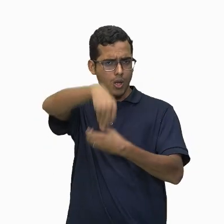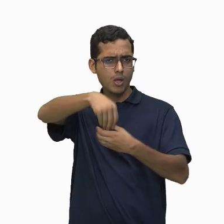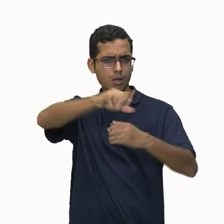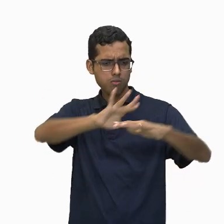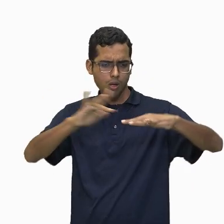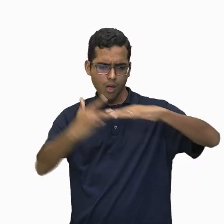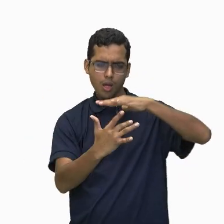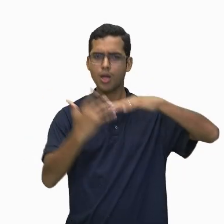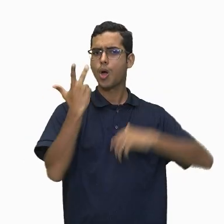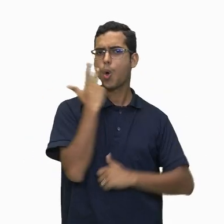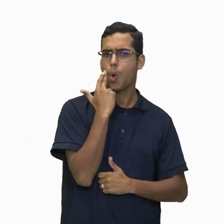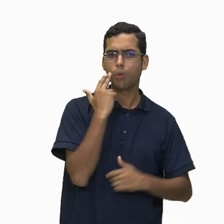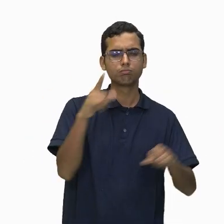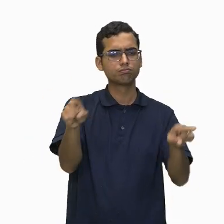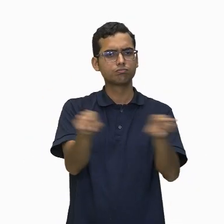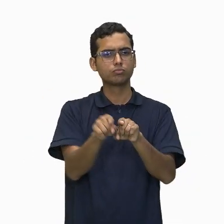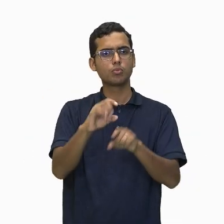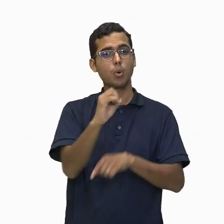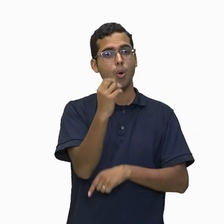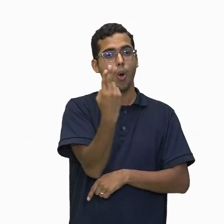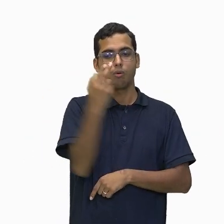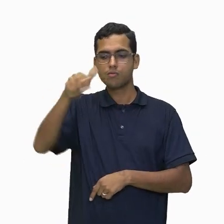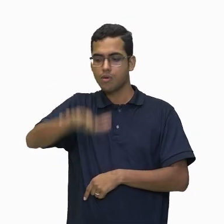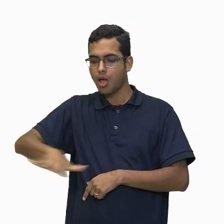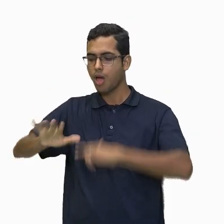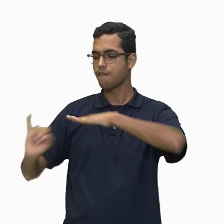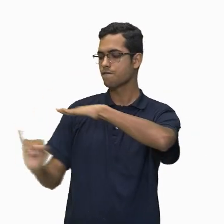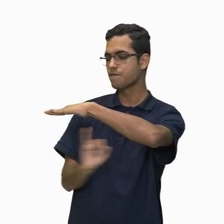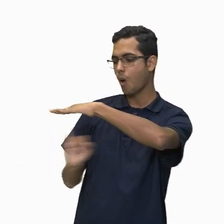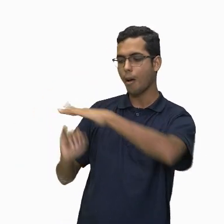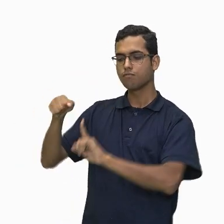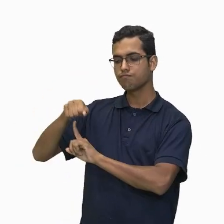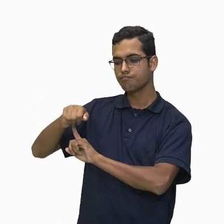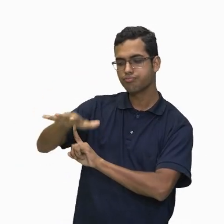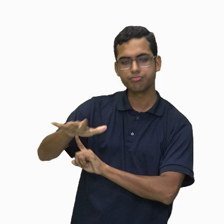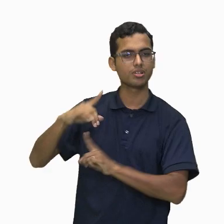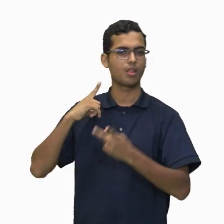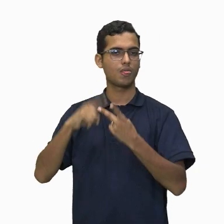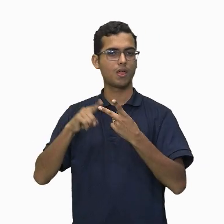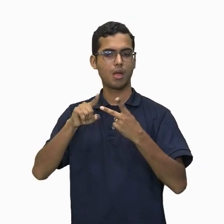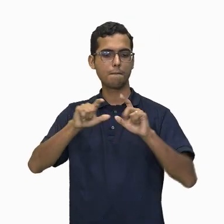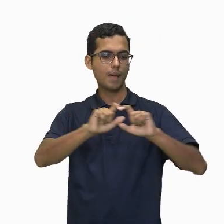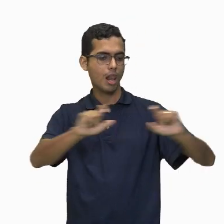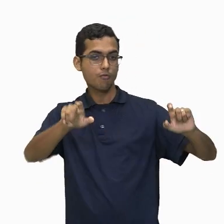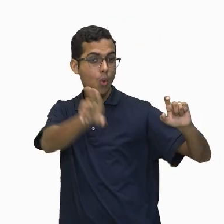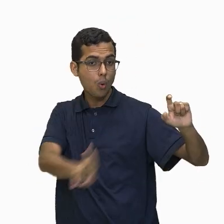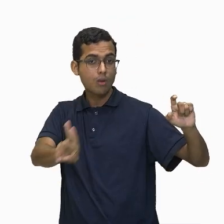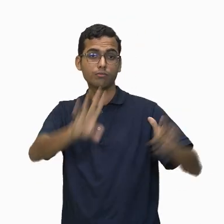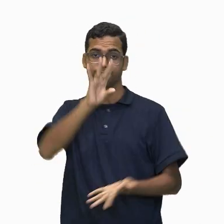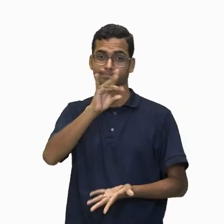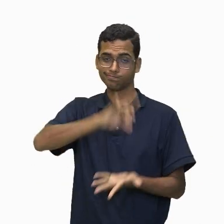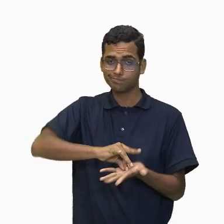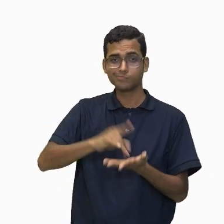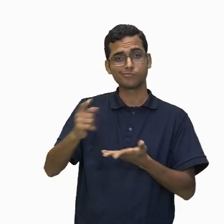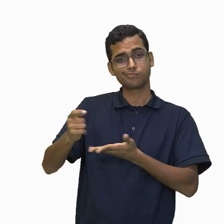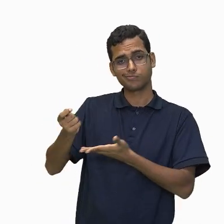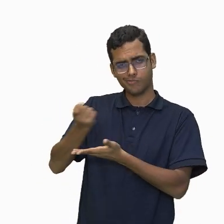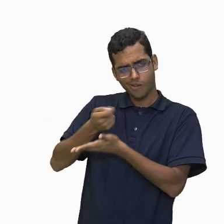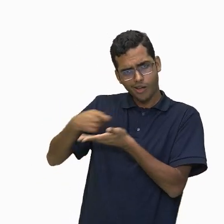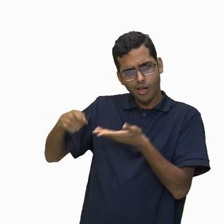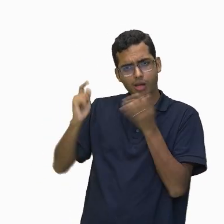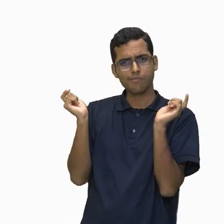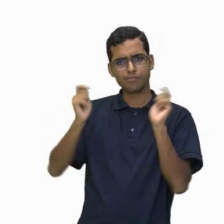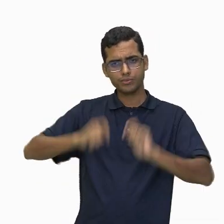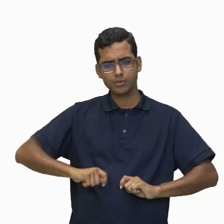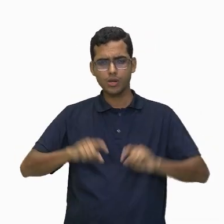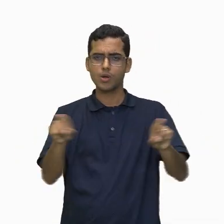em ambientes informais, são como se fossem gírias, expressões utilizadas, né? Você pode anotar enquanto eu estou falando,